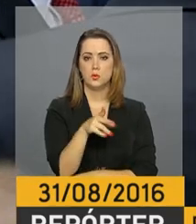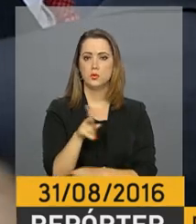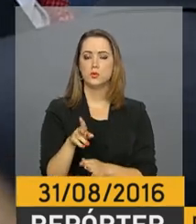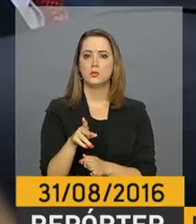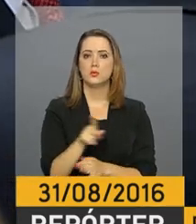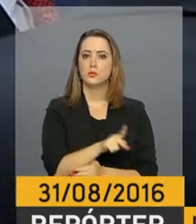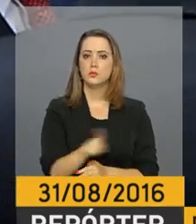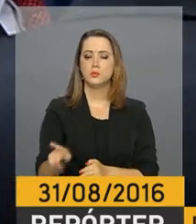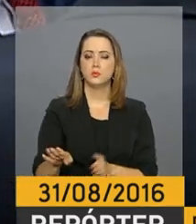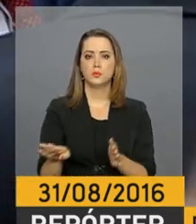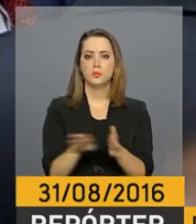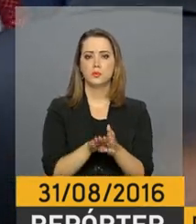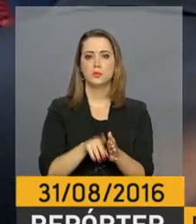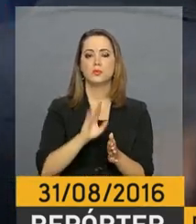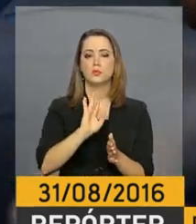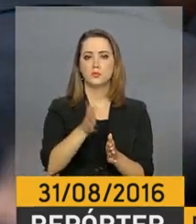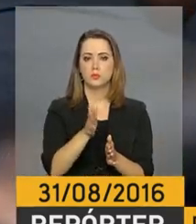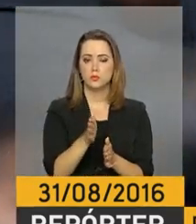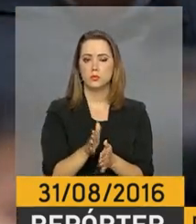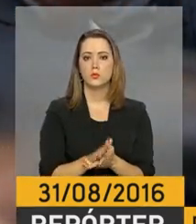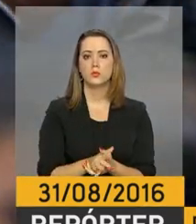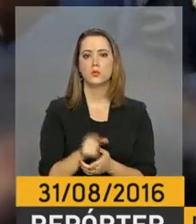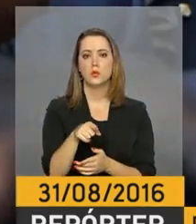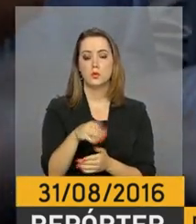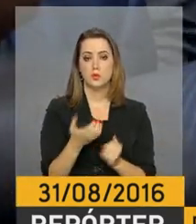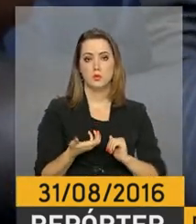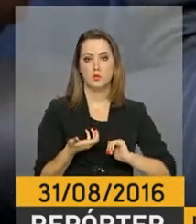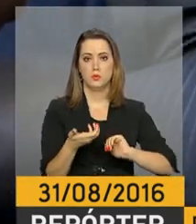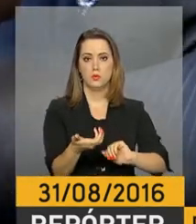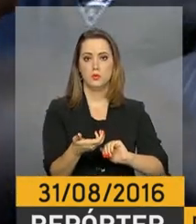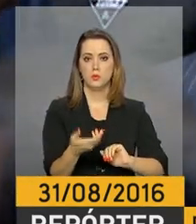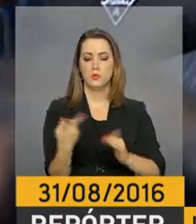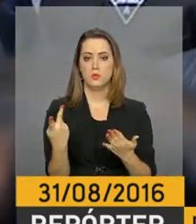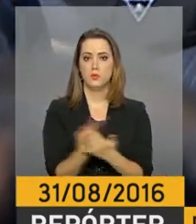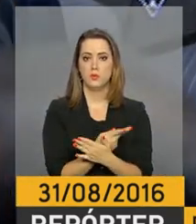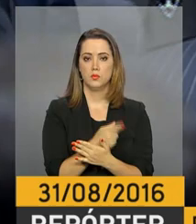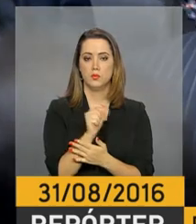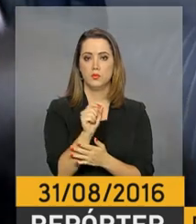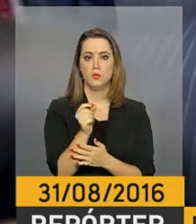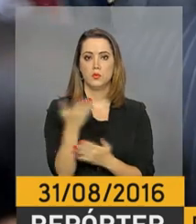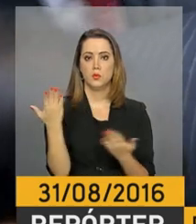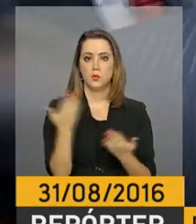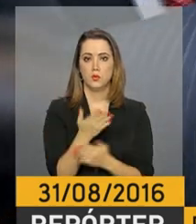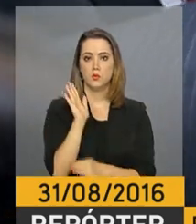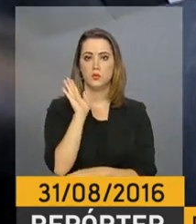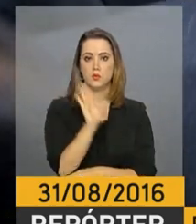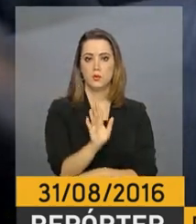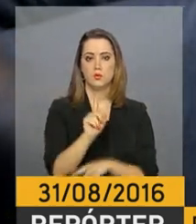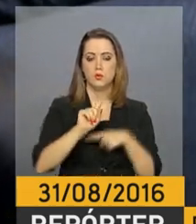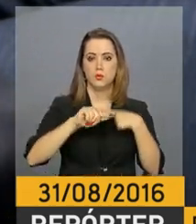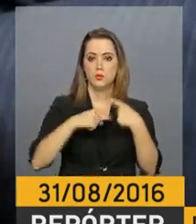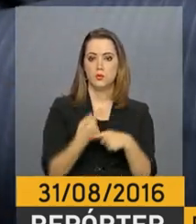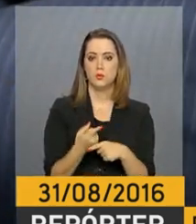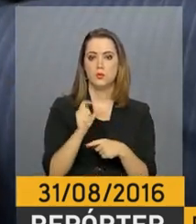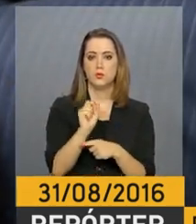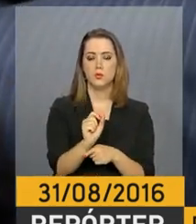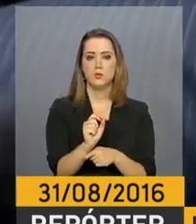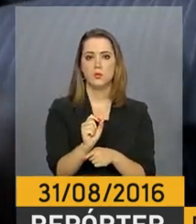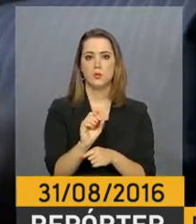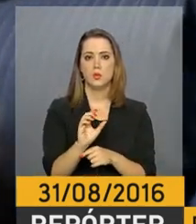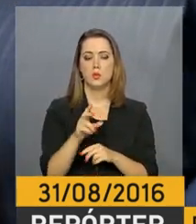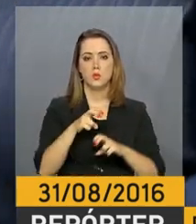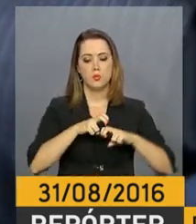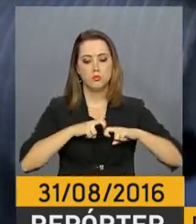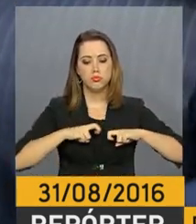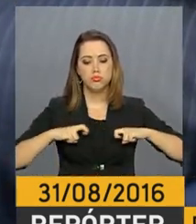chegou agora há pouco no Congresso Nacional, acontece hoje à tarde, logo depois de que o plenário